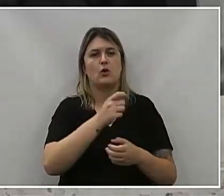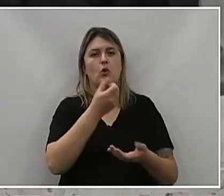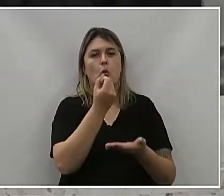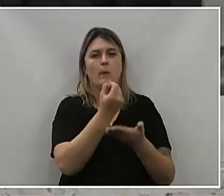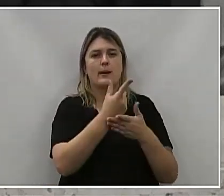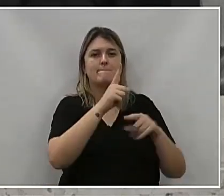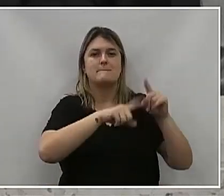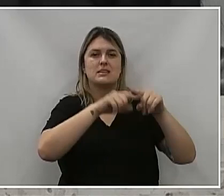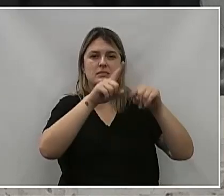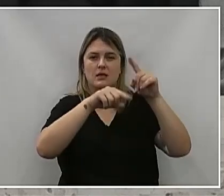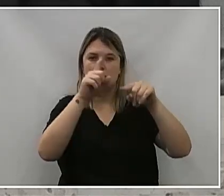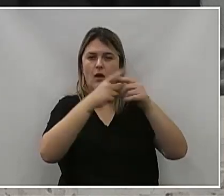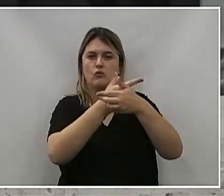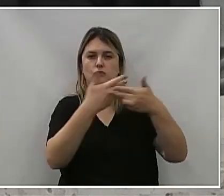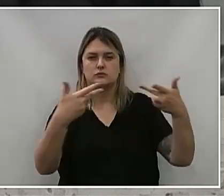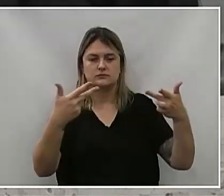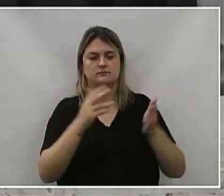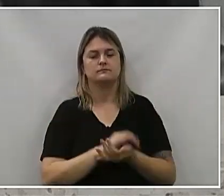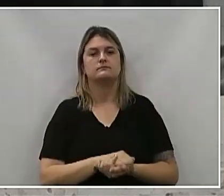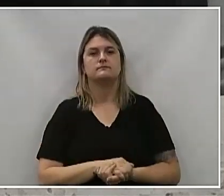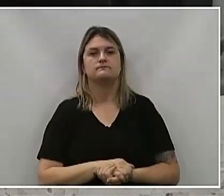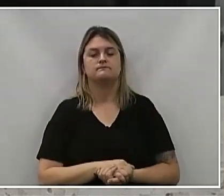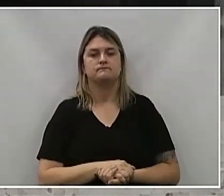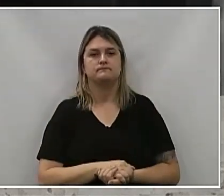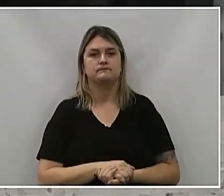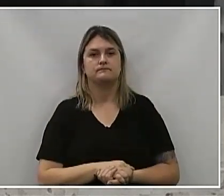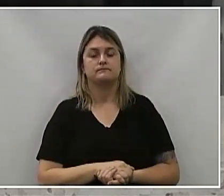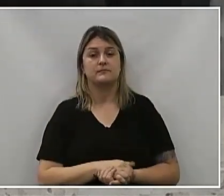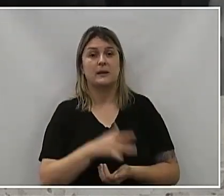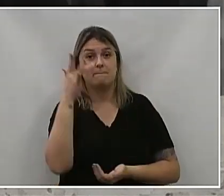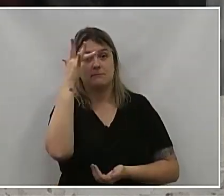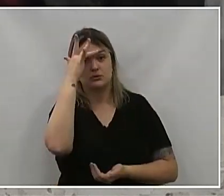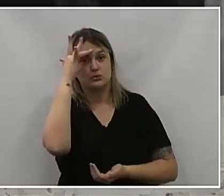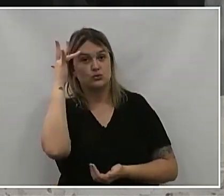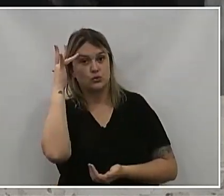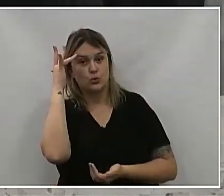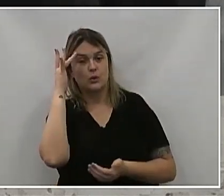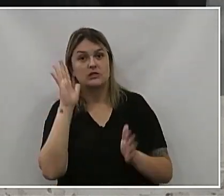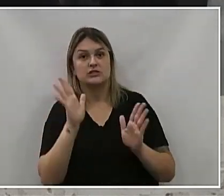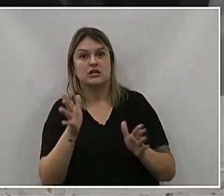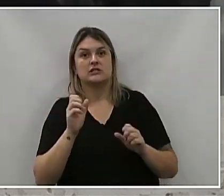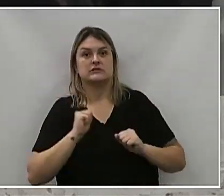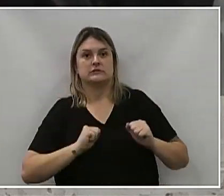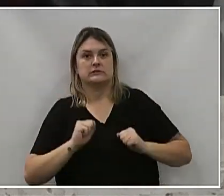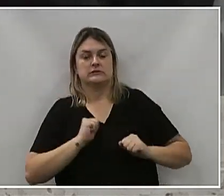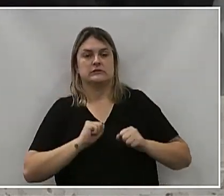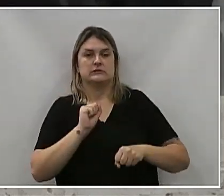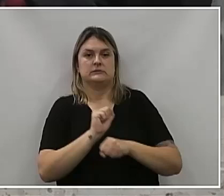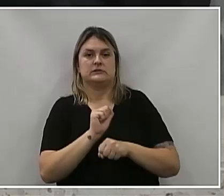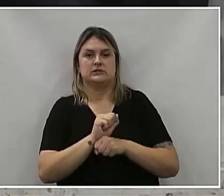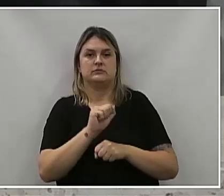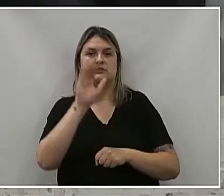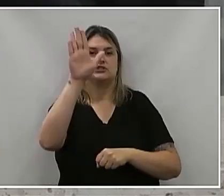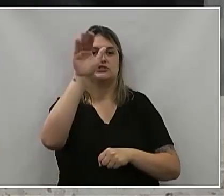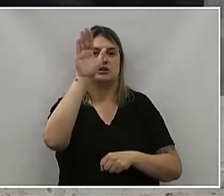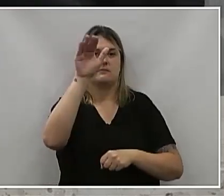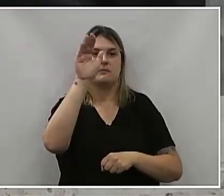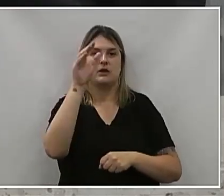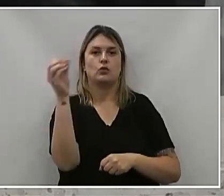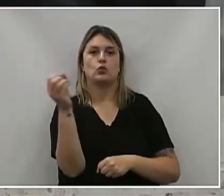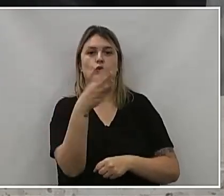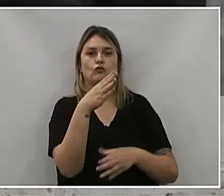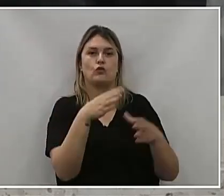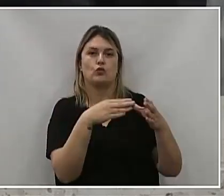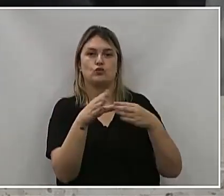equipar a nova sede da Cisvale. Sem falar que as pessoas já estão aguardando para ser chamado do novo